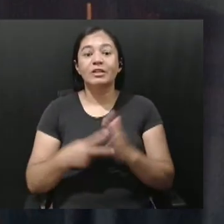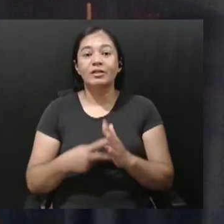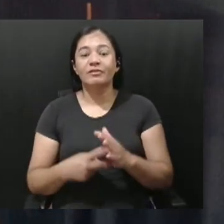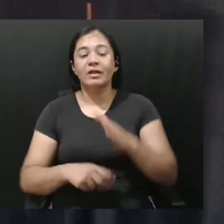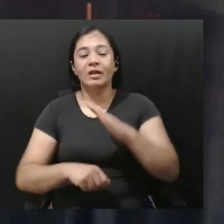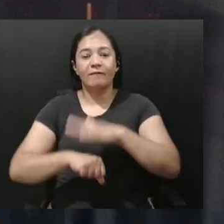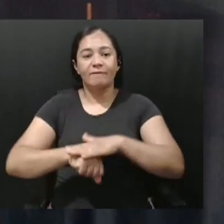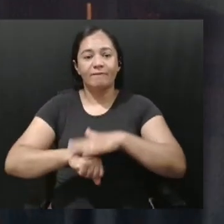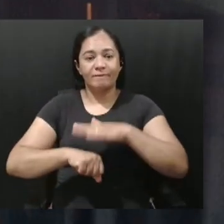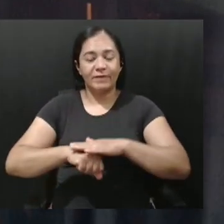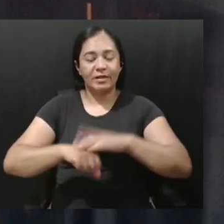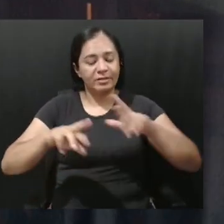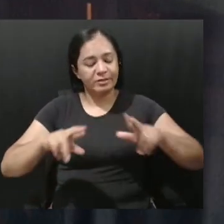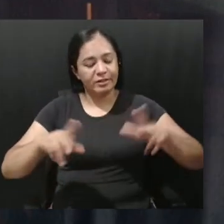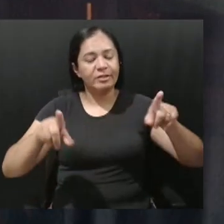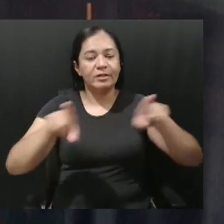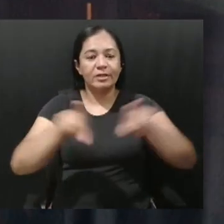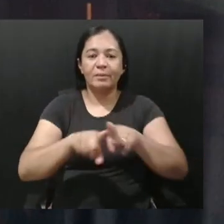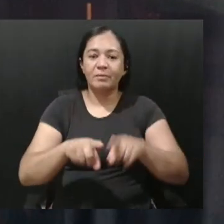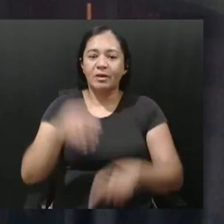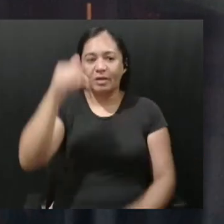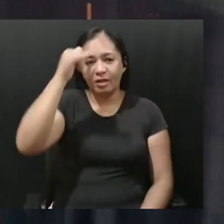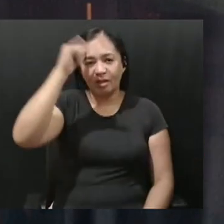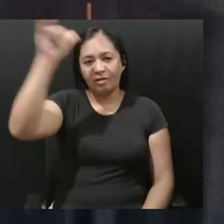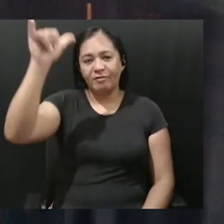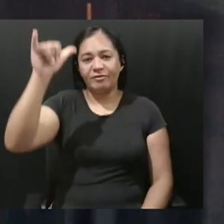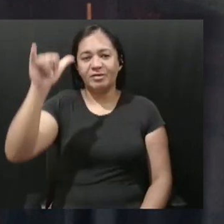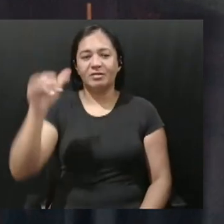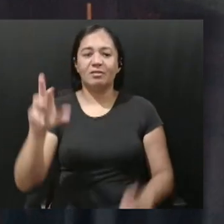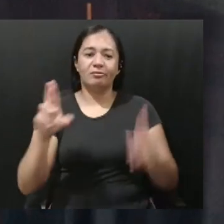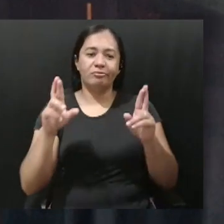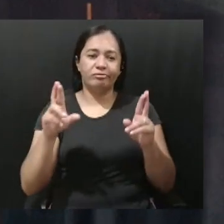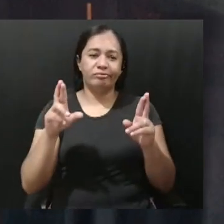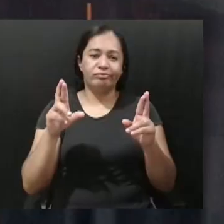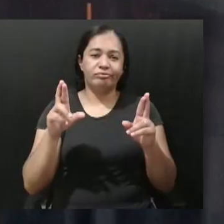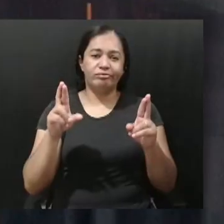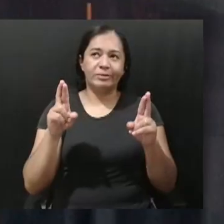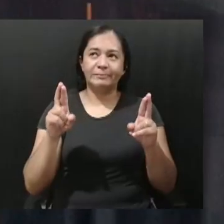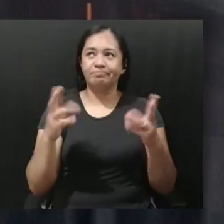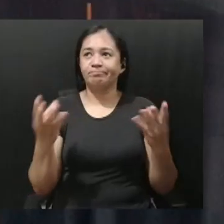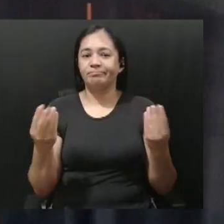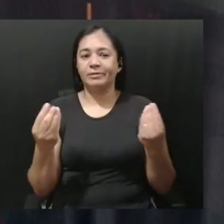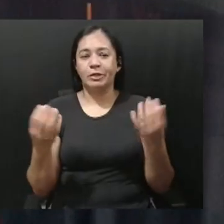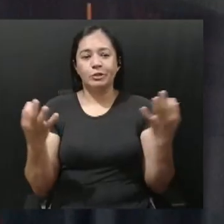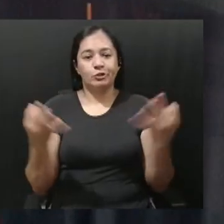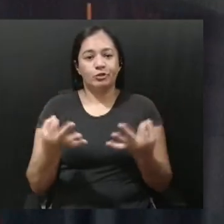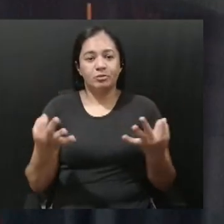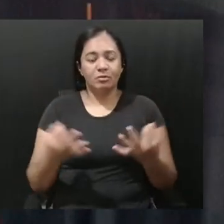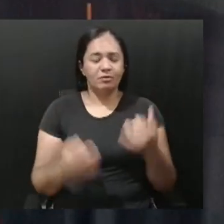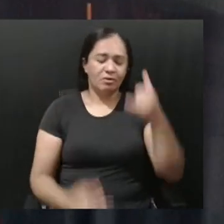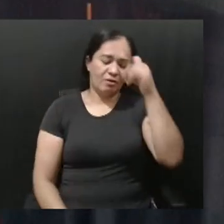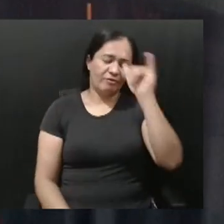também não carregar essa expectativa de perfeição, né, também de